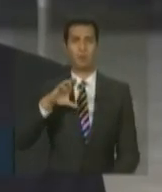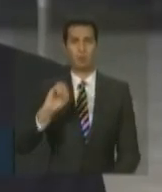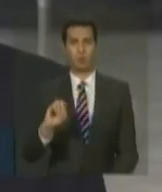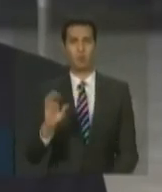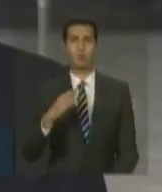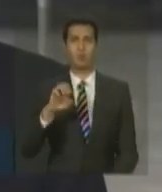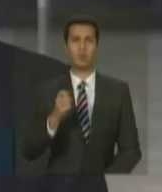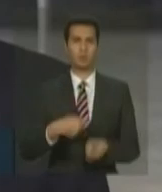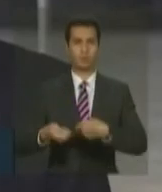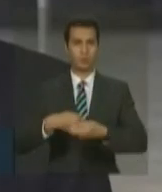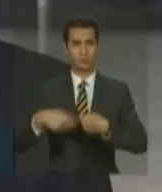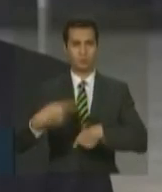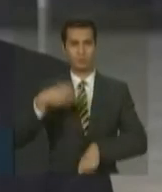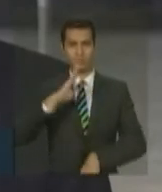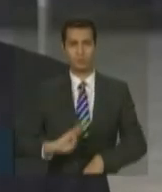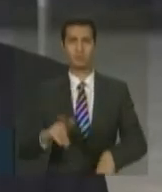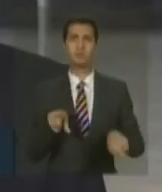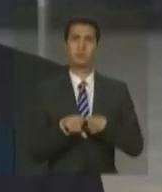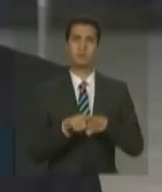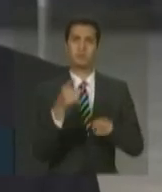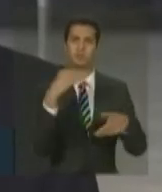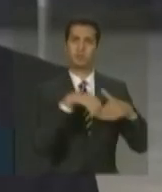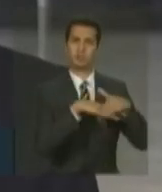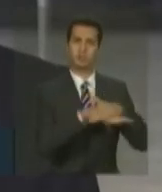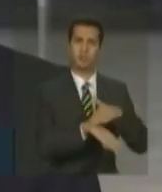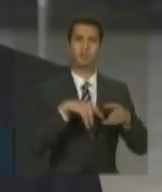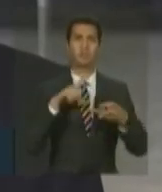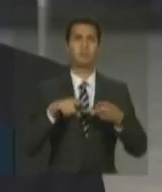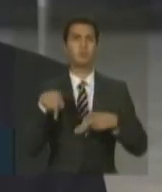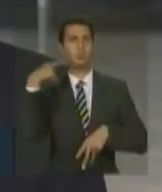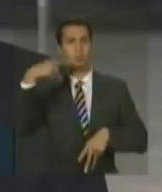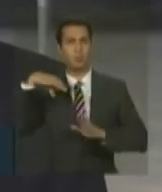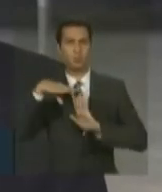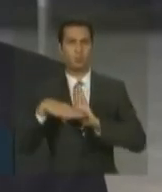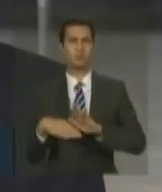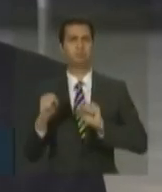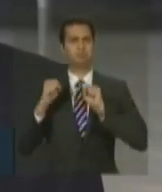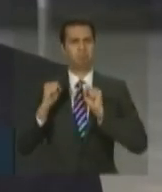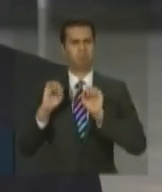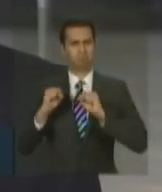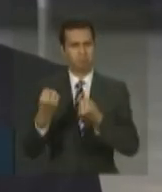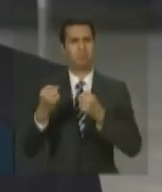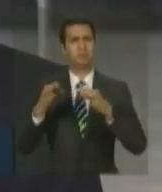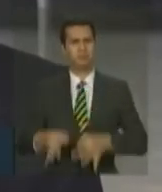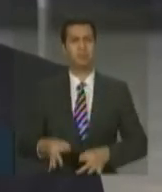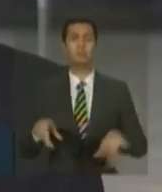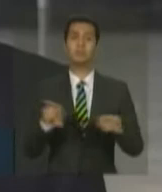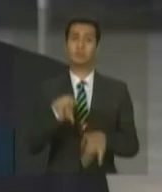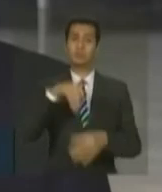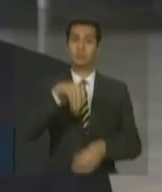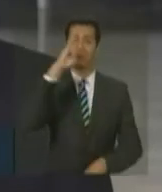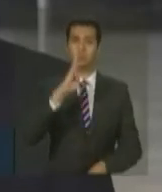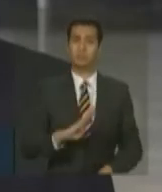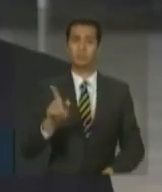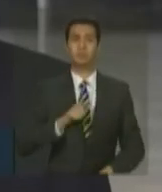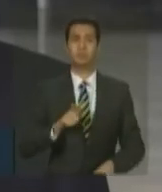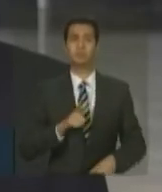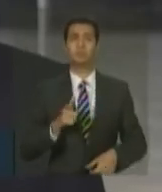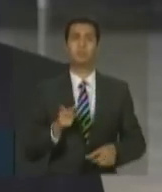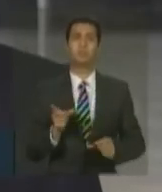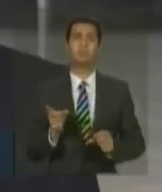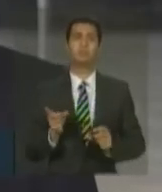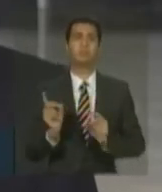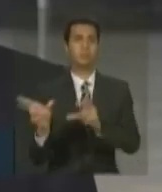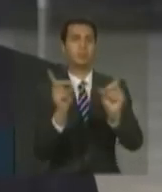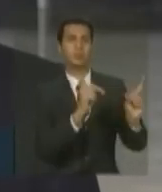reservas cambiais, reservas em reais, estabilidade política e econômica, nós temos o nosso mercado interno em expansão. E isso é um grande trunfo para a